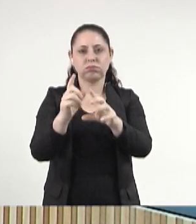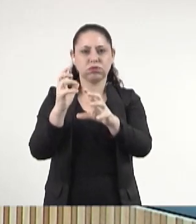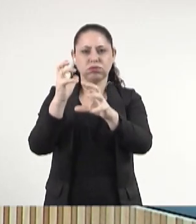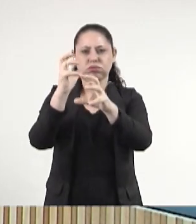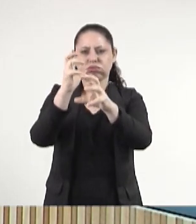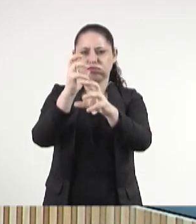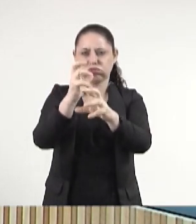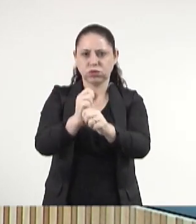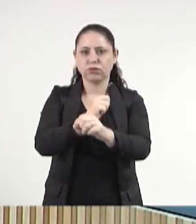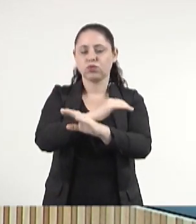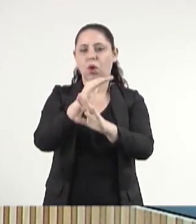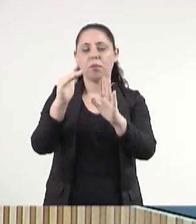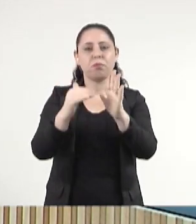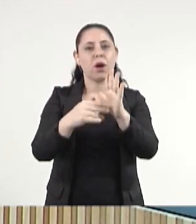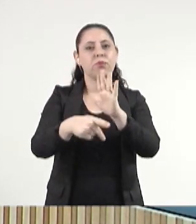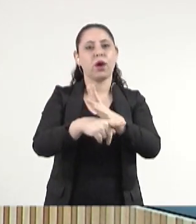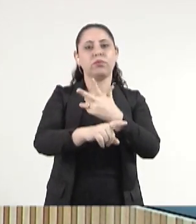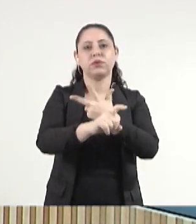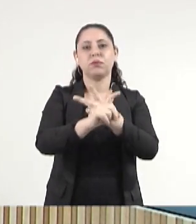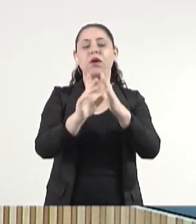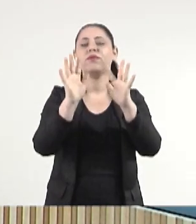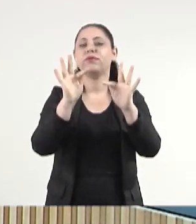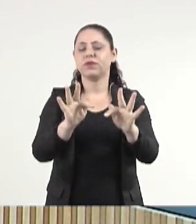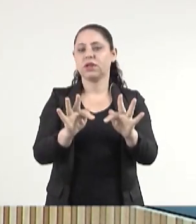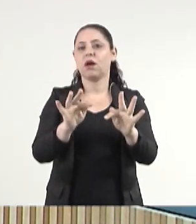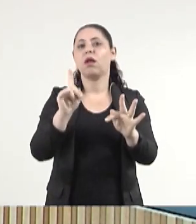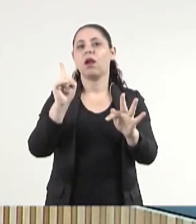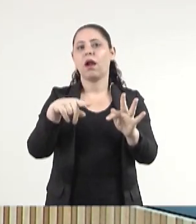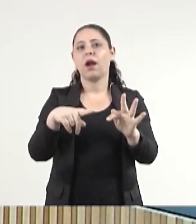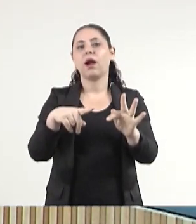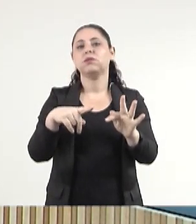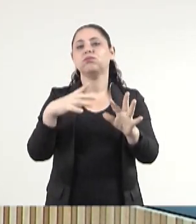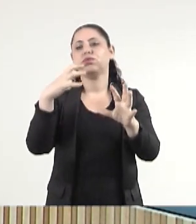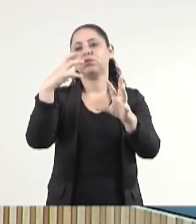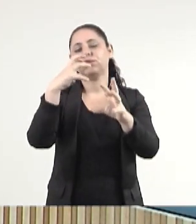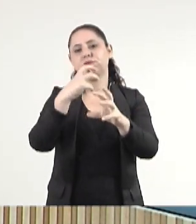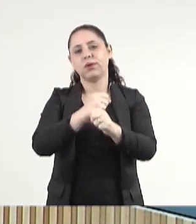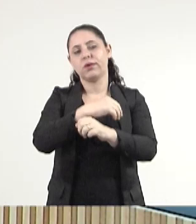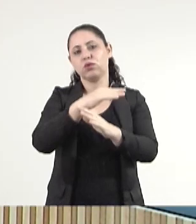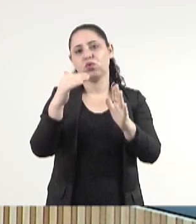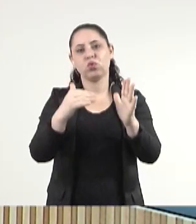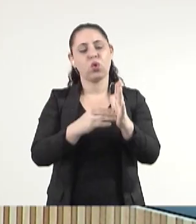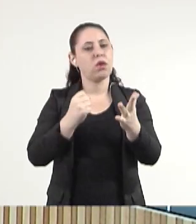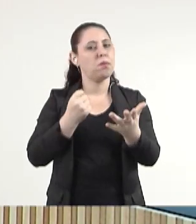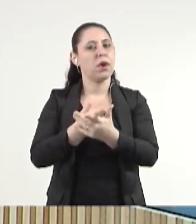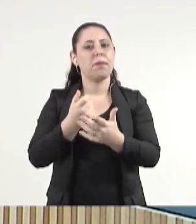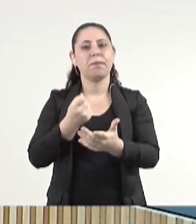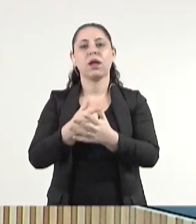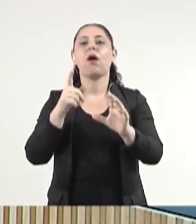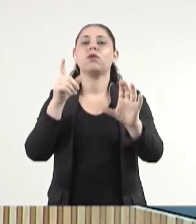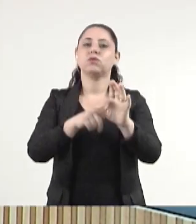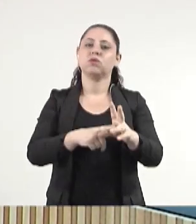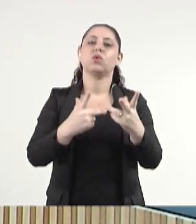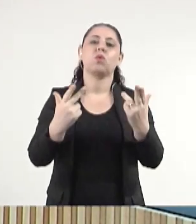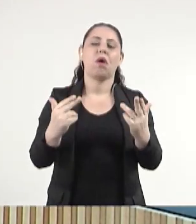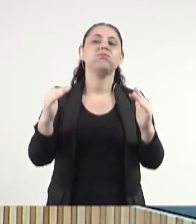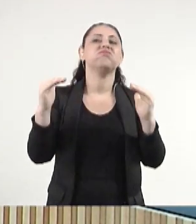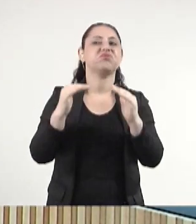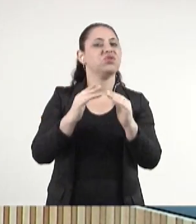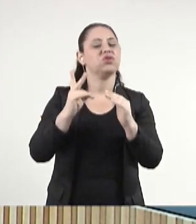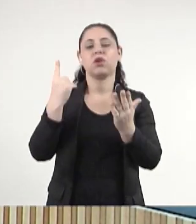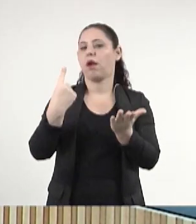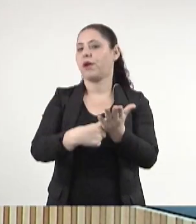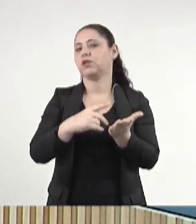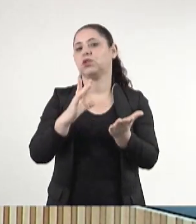receita líquida do Poder Executivo, mas no final das contas, as receitas totais e as despesas totais seguem o valor que já